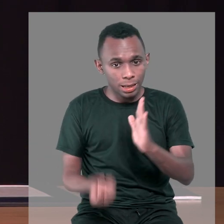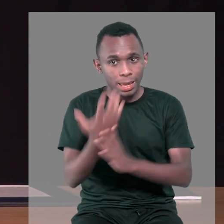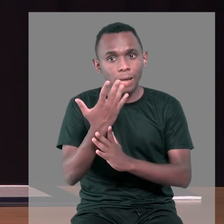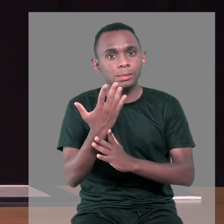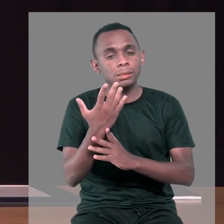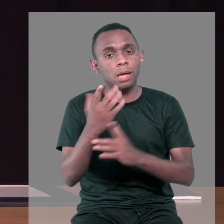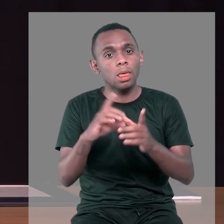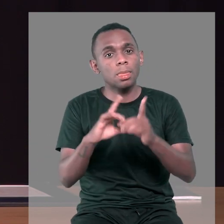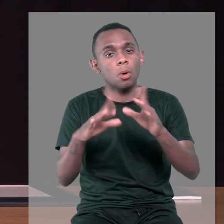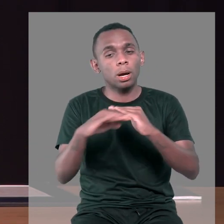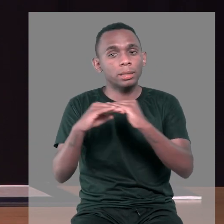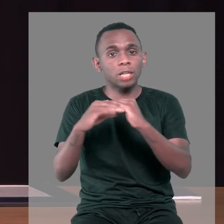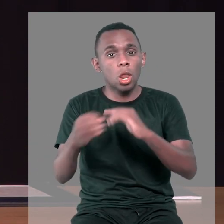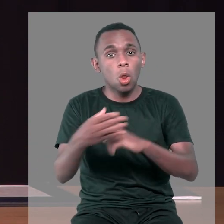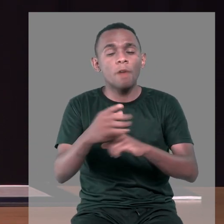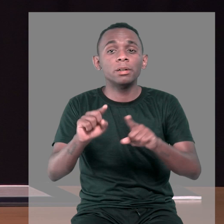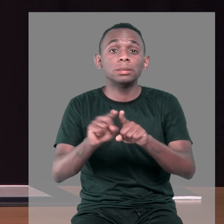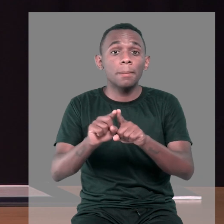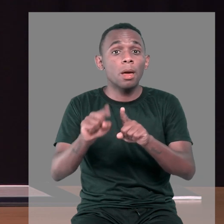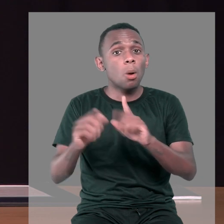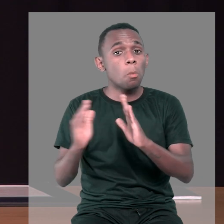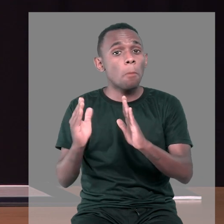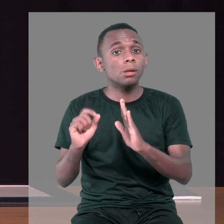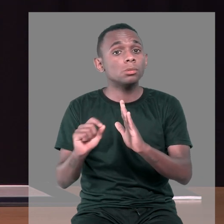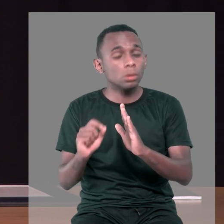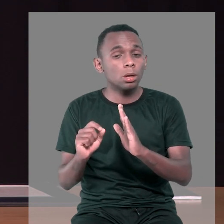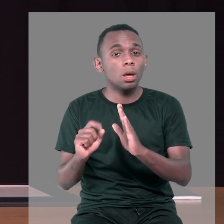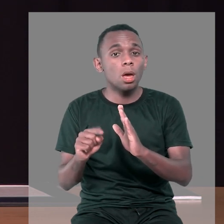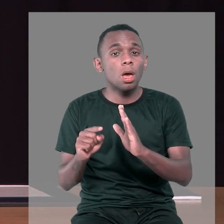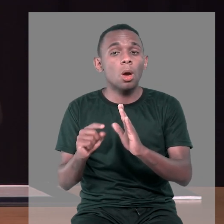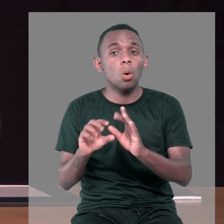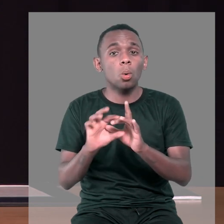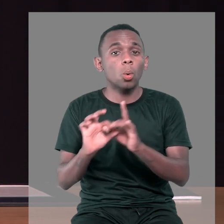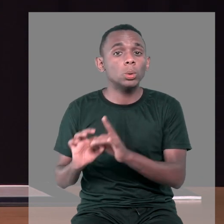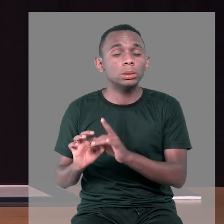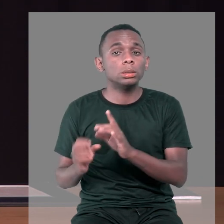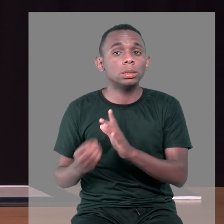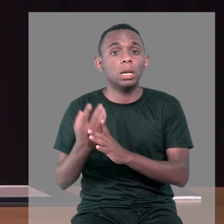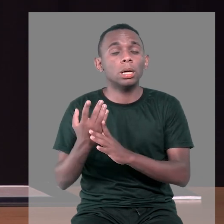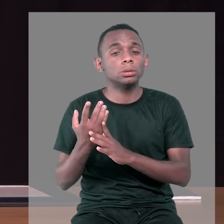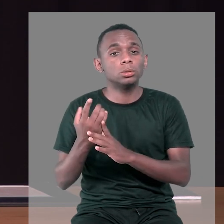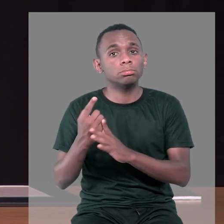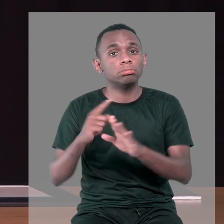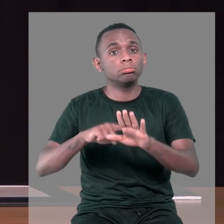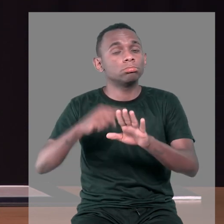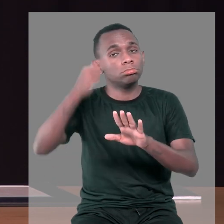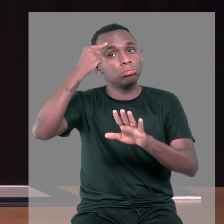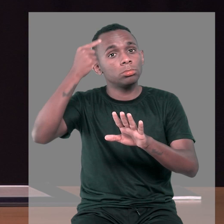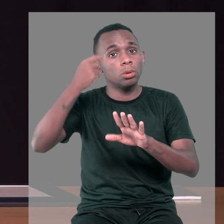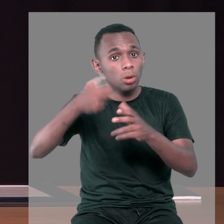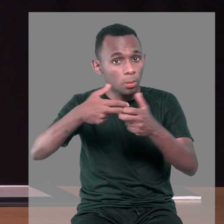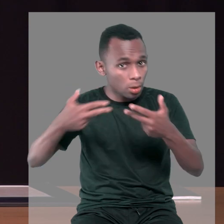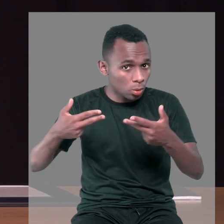do ideário, de mera doutrina, né, a ideologia ela produz a organização da massa.